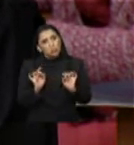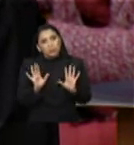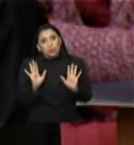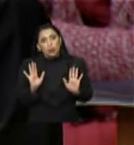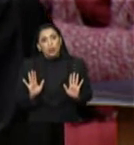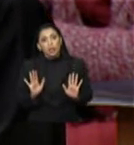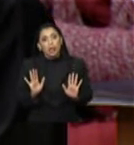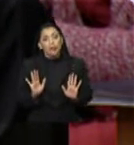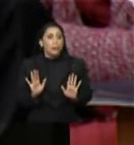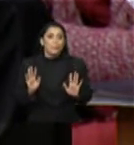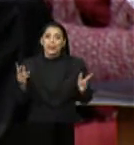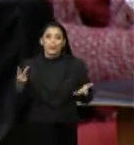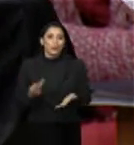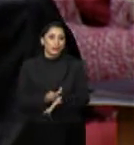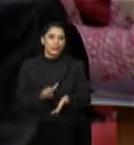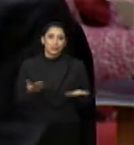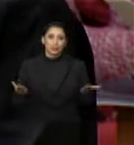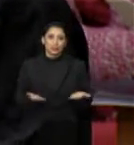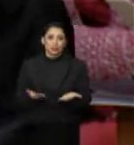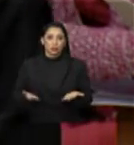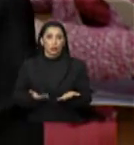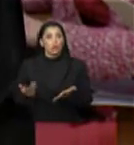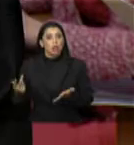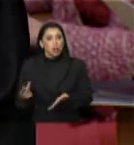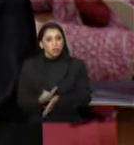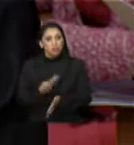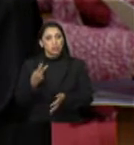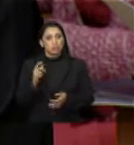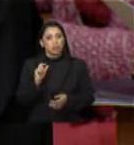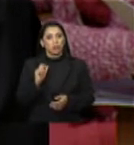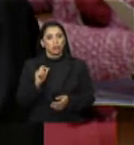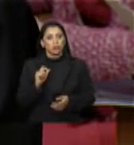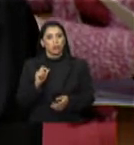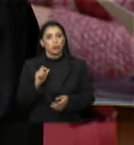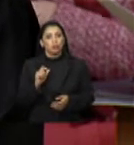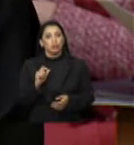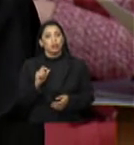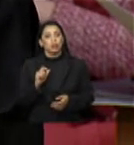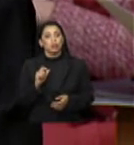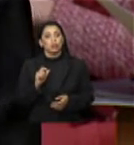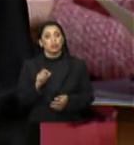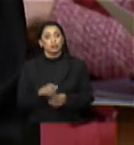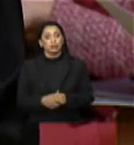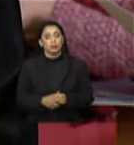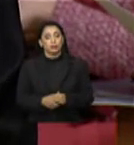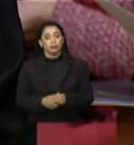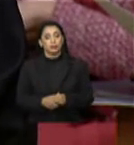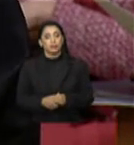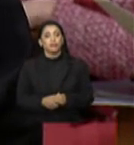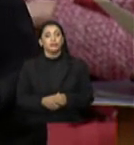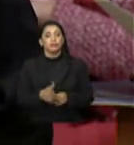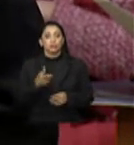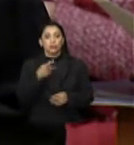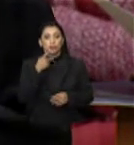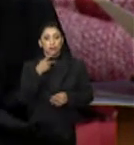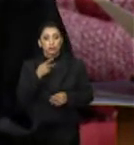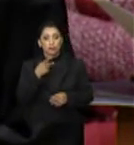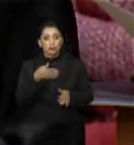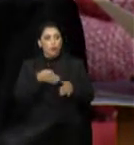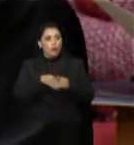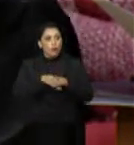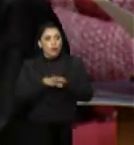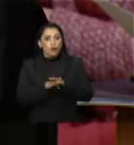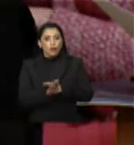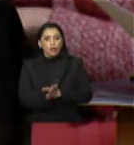é o caso o que aconteceu na presente demanda volta a dizer foi um vício